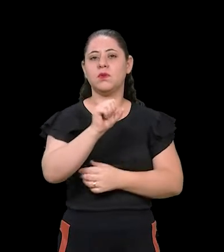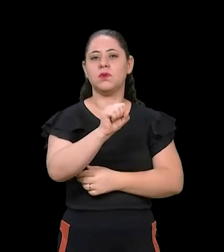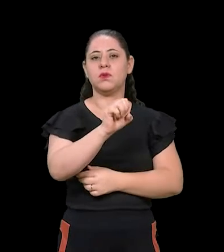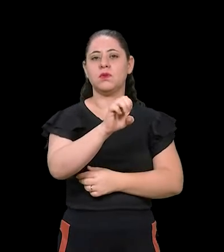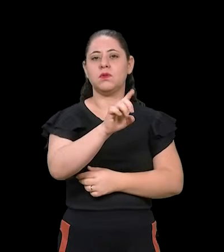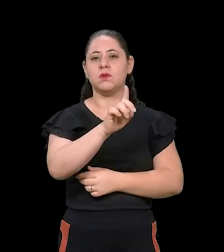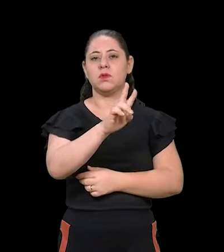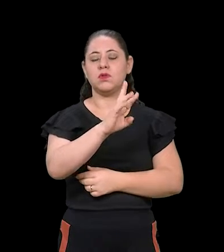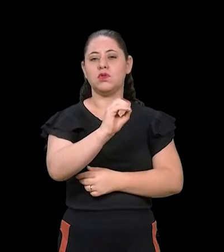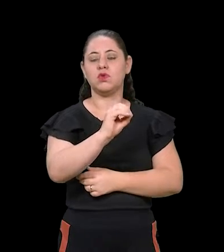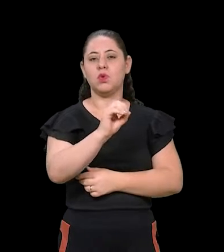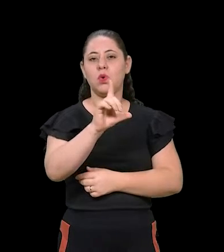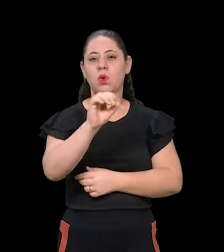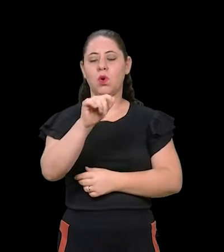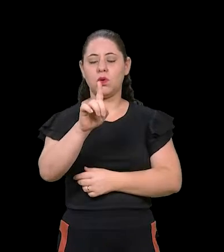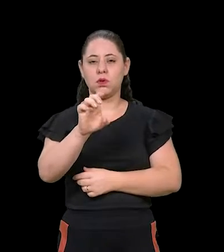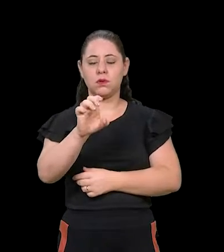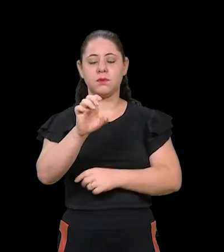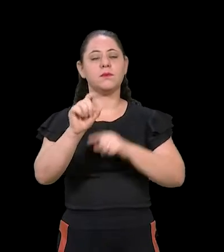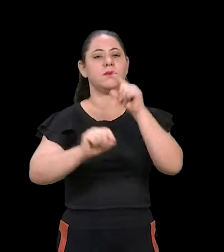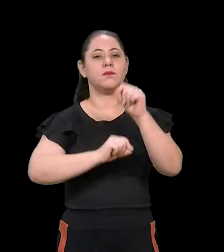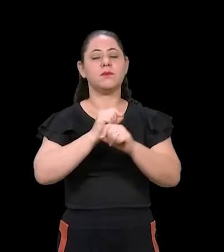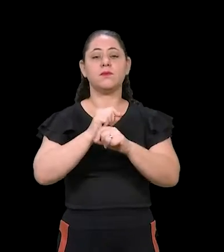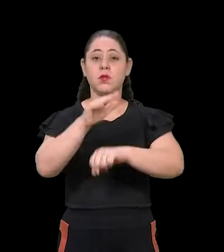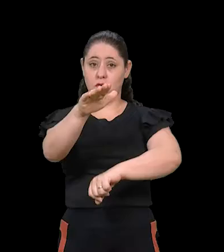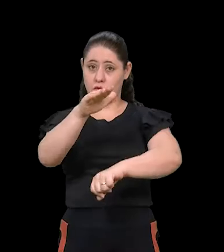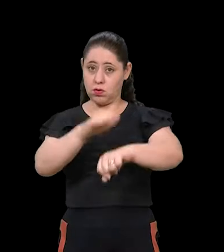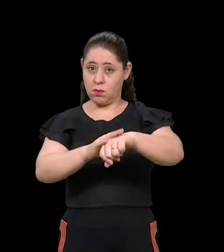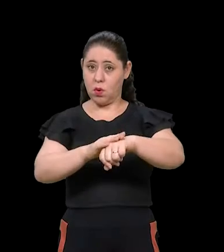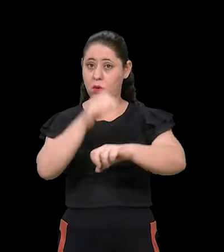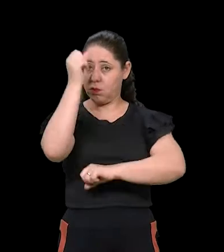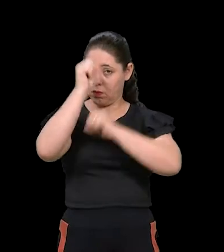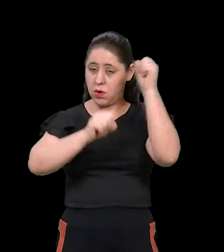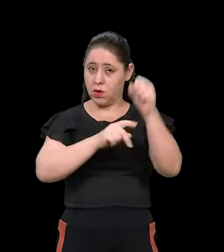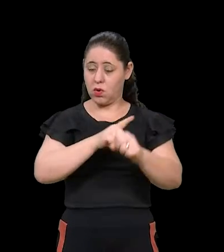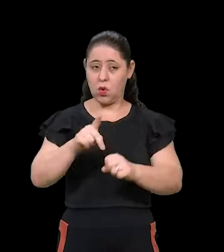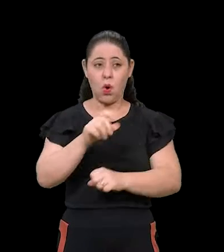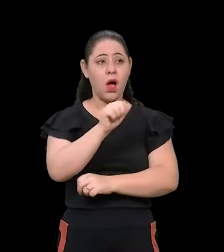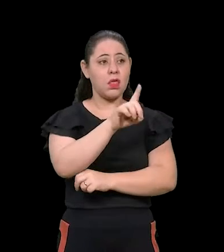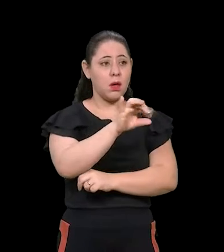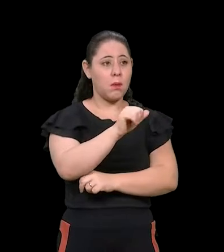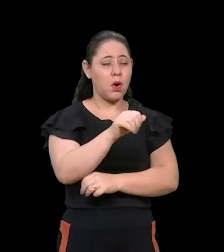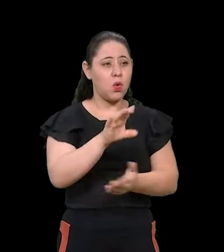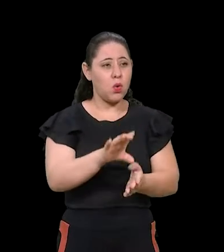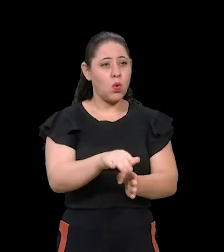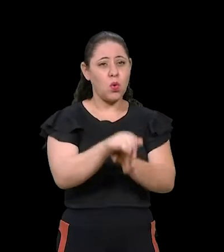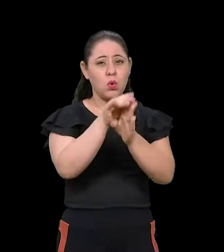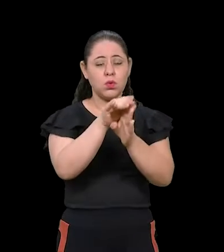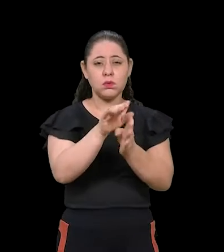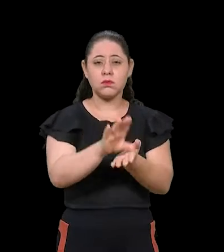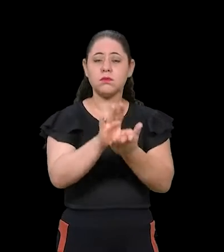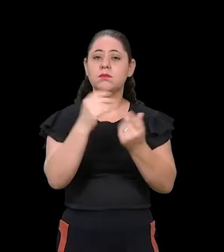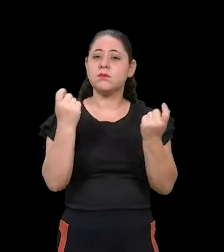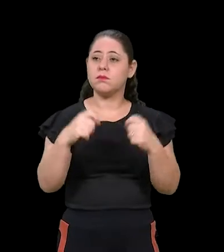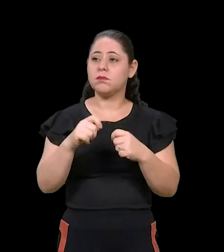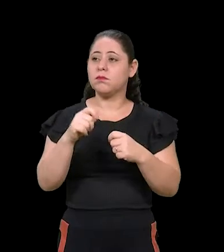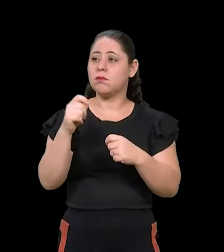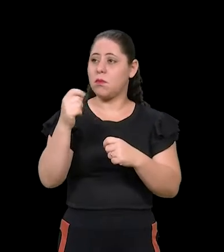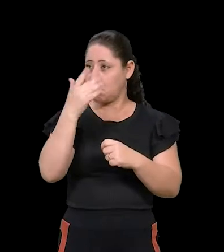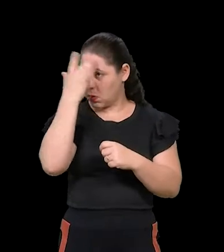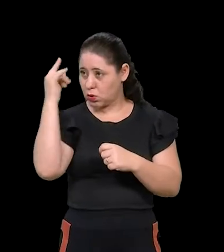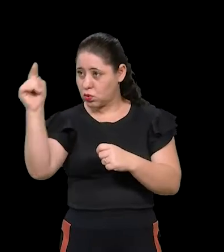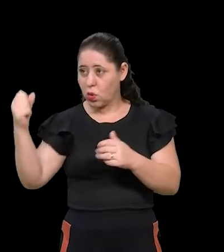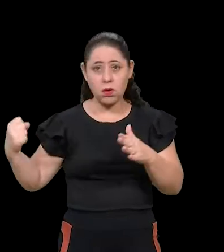Long, presidente da Federação da Indústria, me chamou, junto com o Ademar, com os outros conselheiros, e colocar, não, precisa colocar alguém